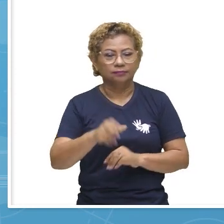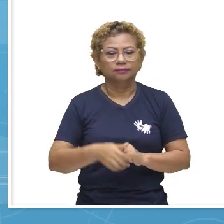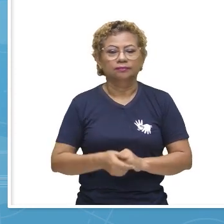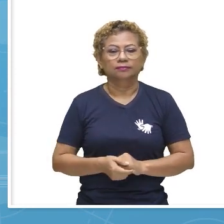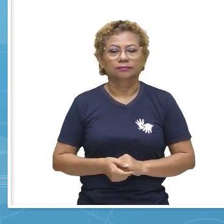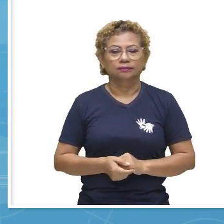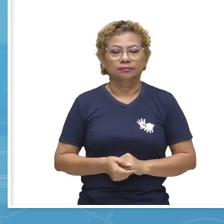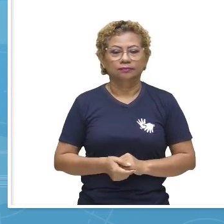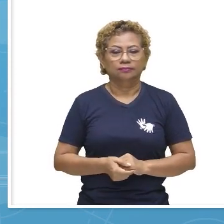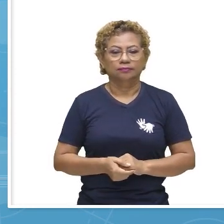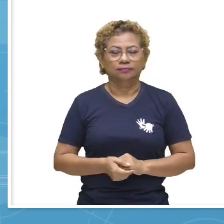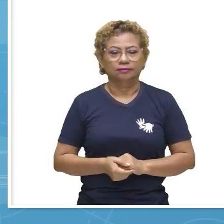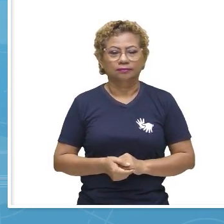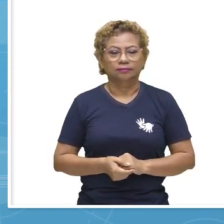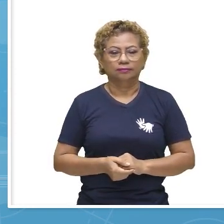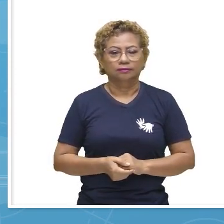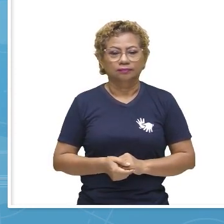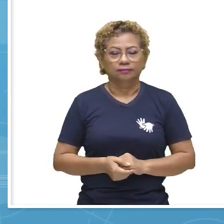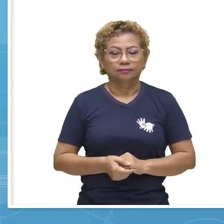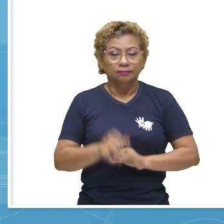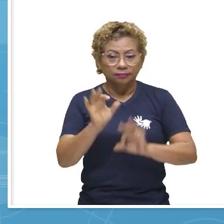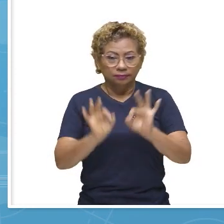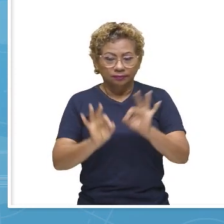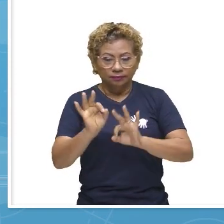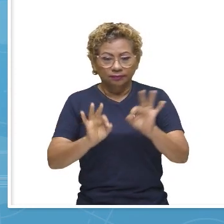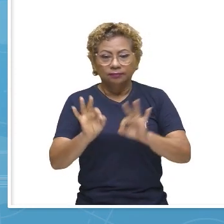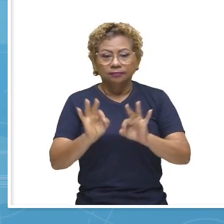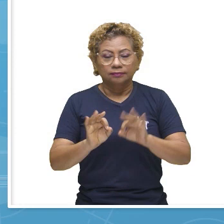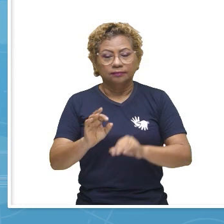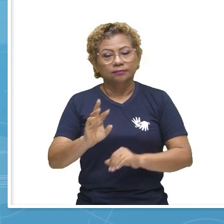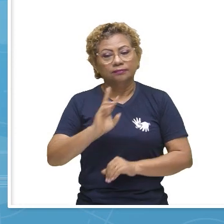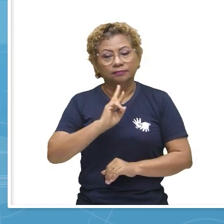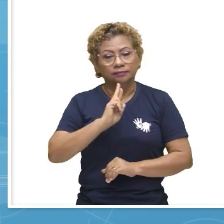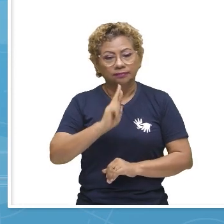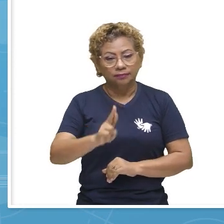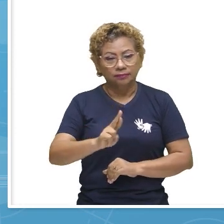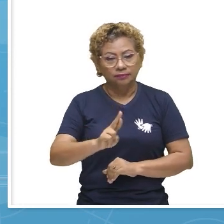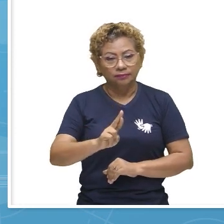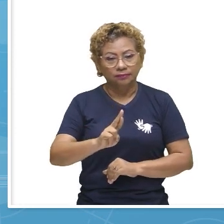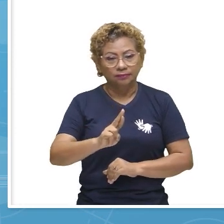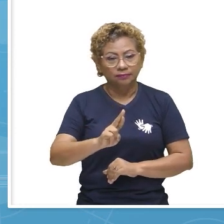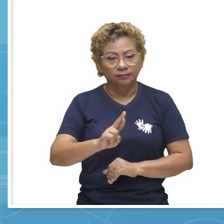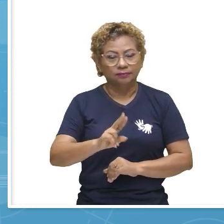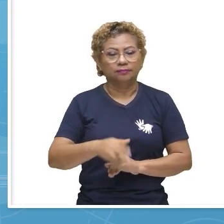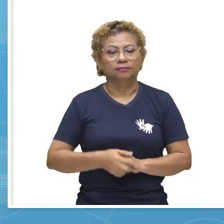Menos 4 vezes 24 vai dar mais